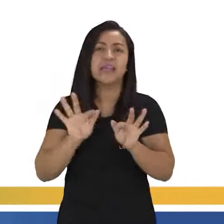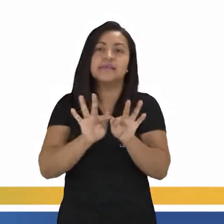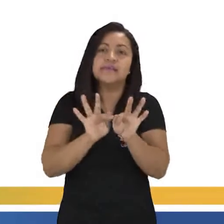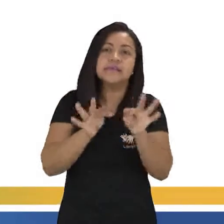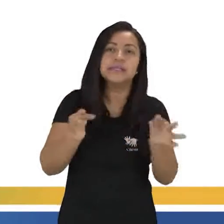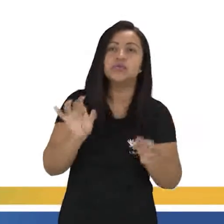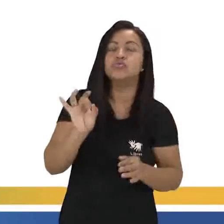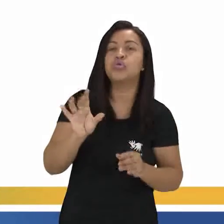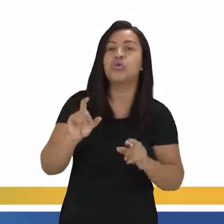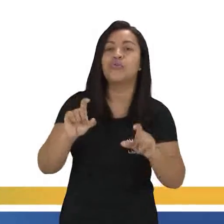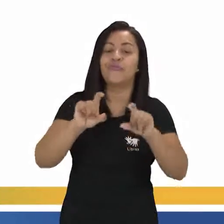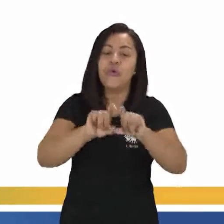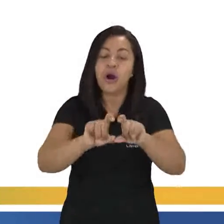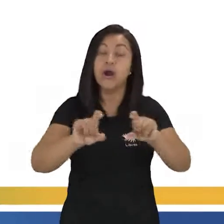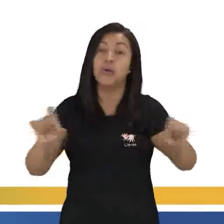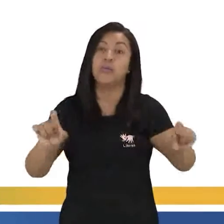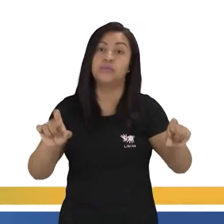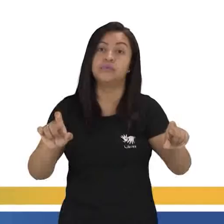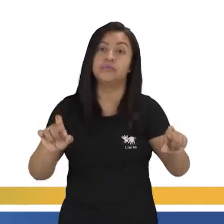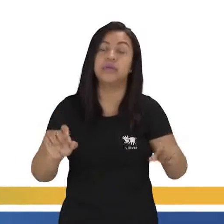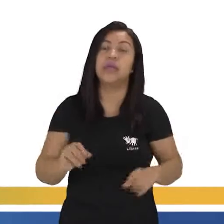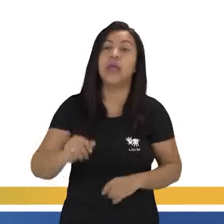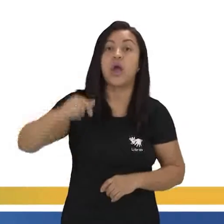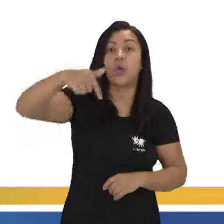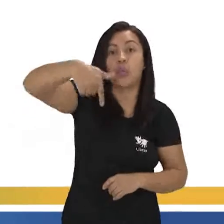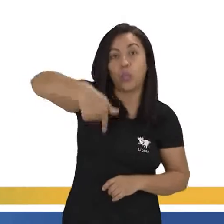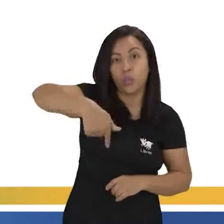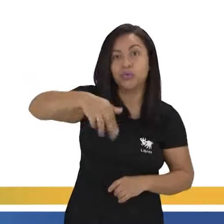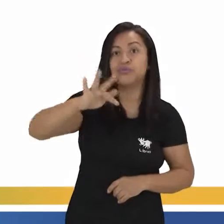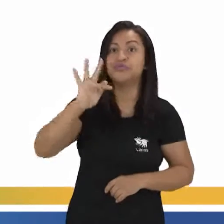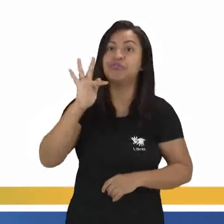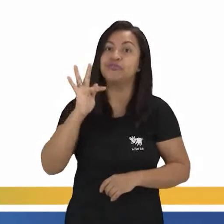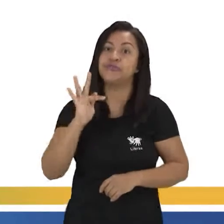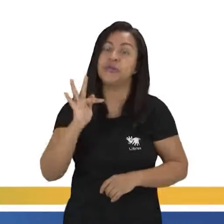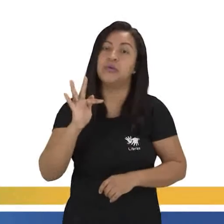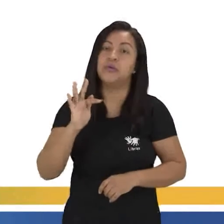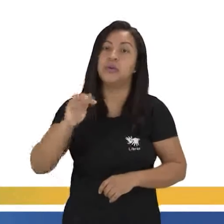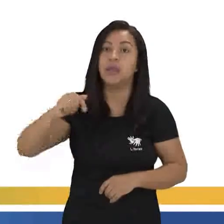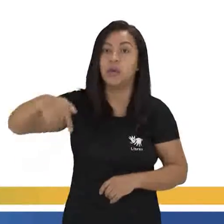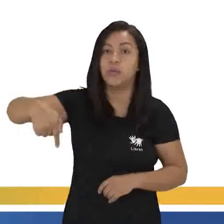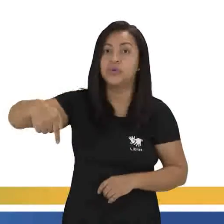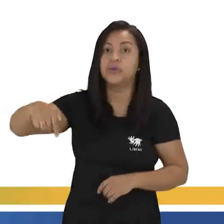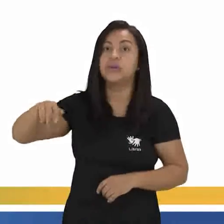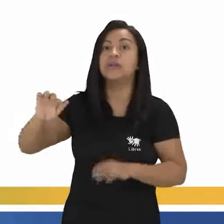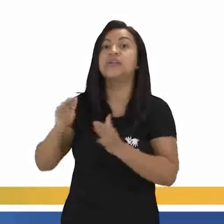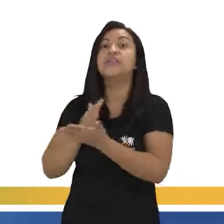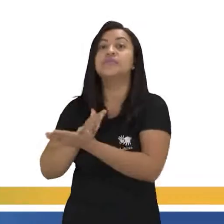tá? Que é exatamente a quantidade de movimento final menos a quantidade de movimento inicial.